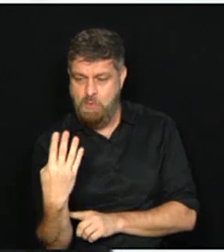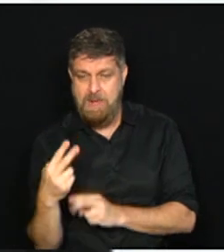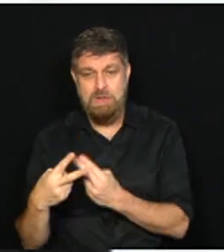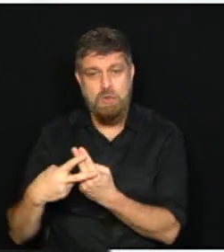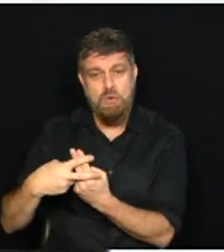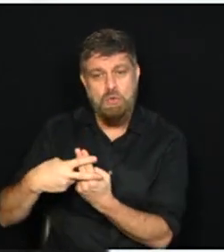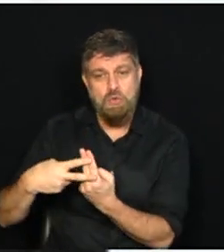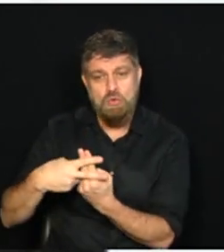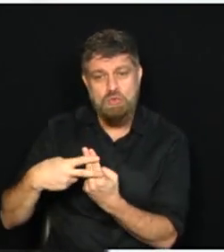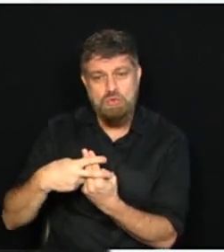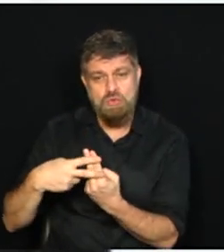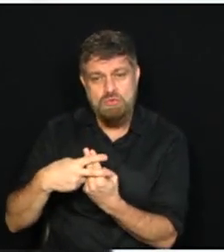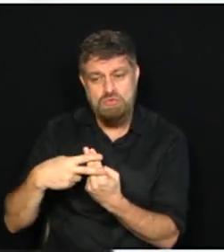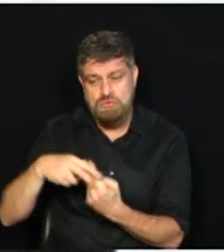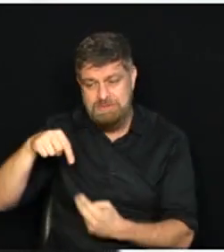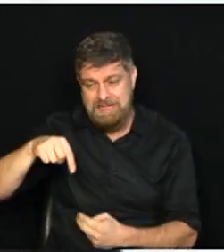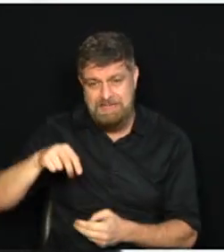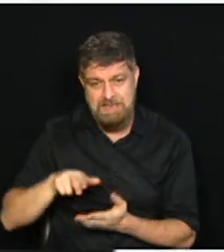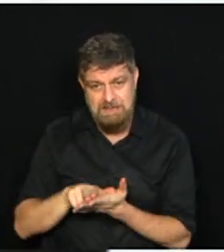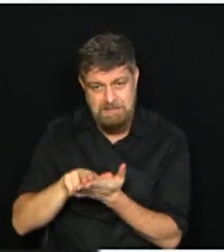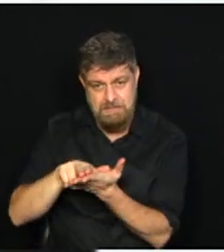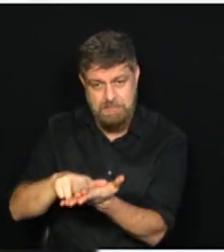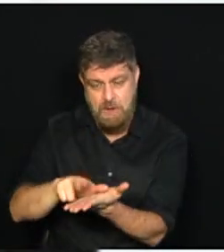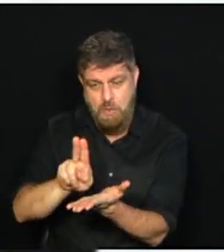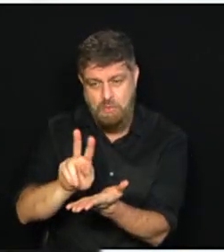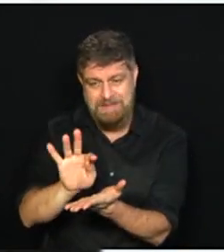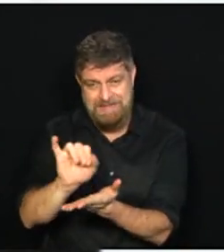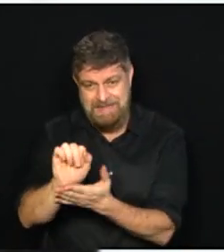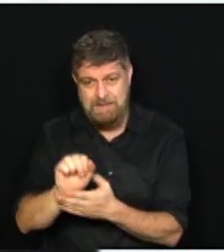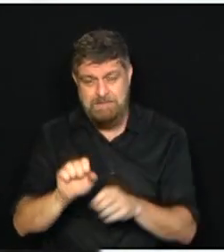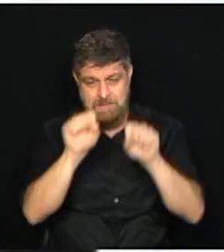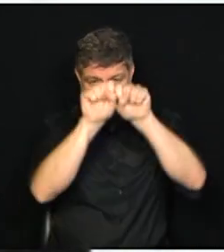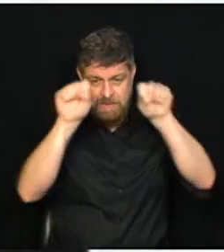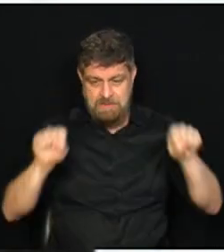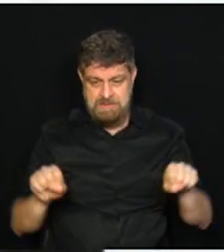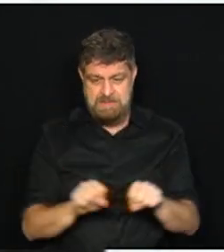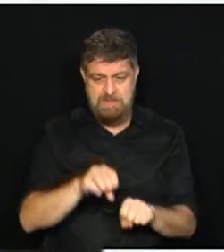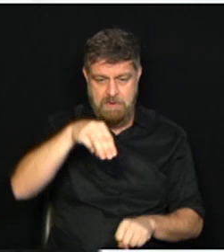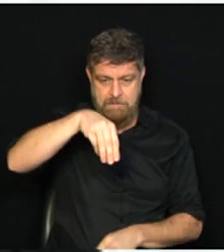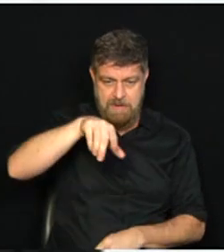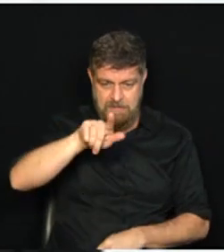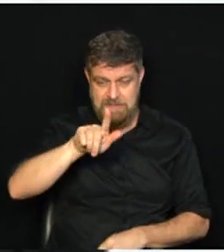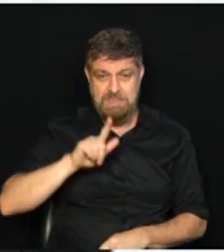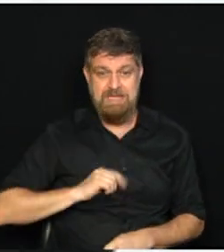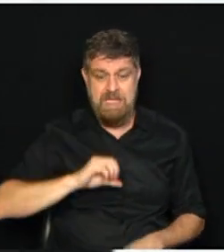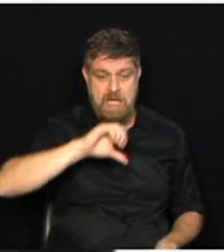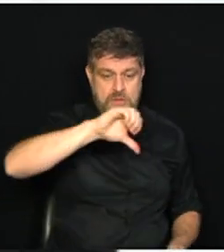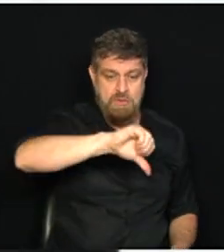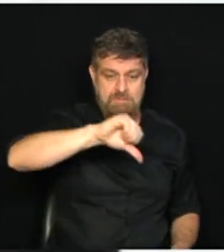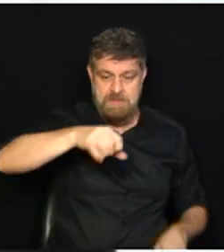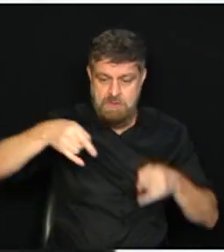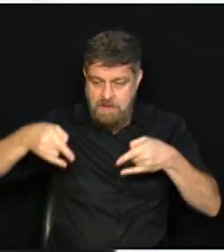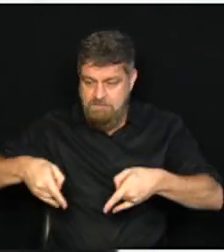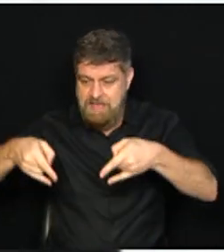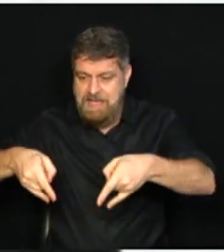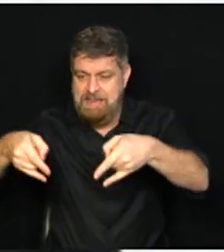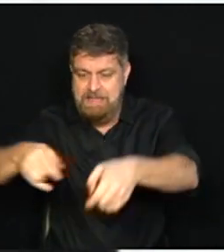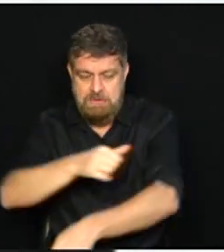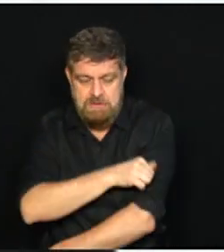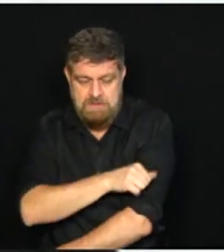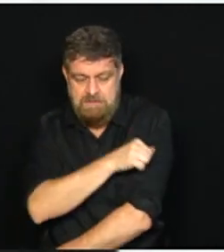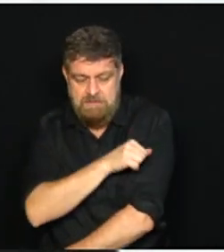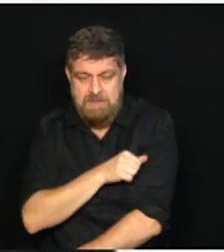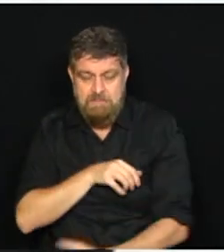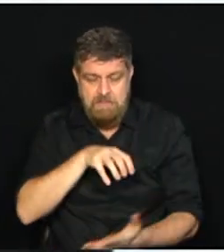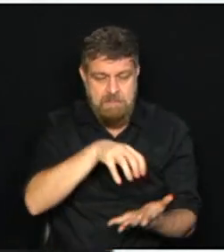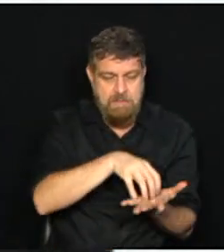em Campinas de leitos de UTI. Na rede Mário Gatti nós temos 99 de leitos de enfermaria, mais as UPAs, né,